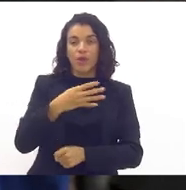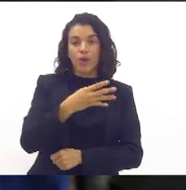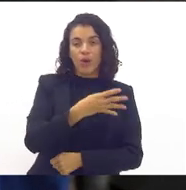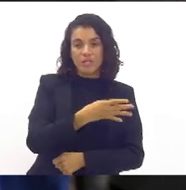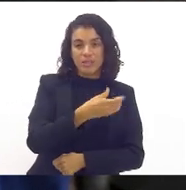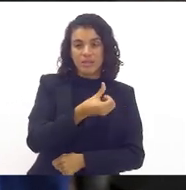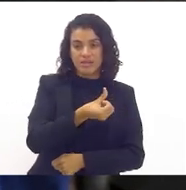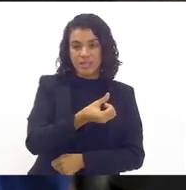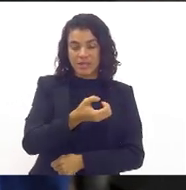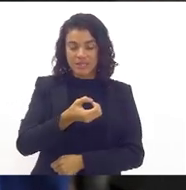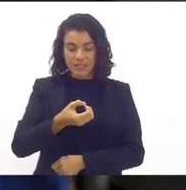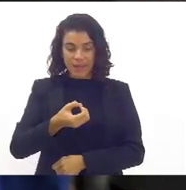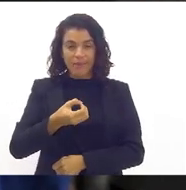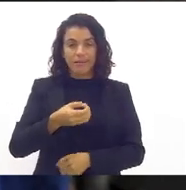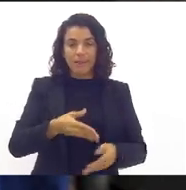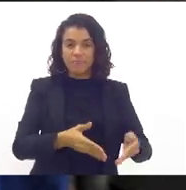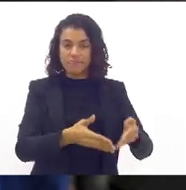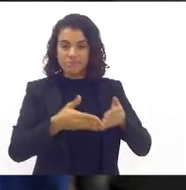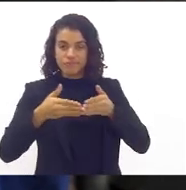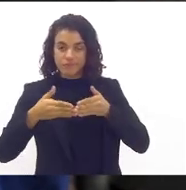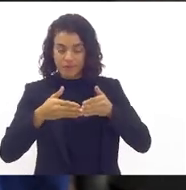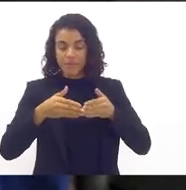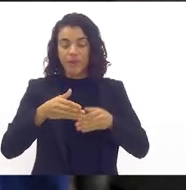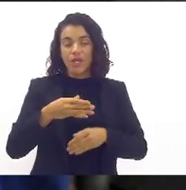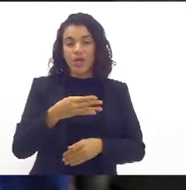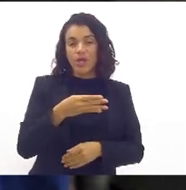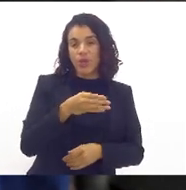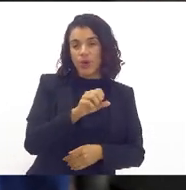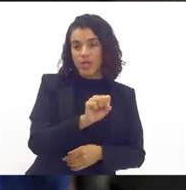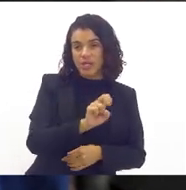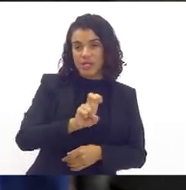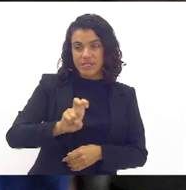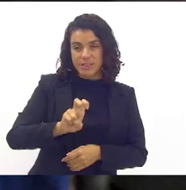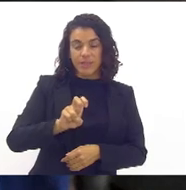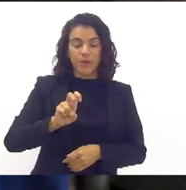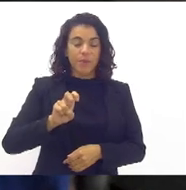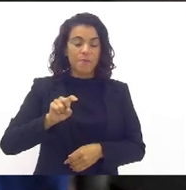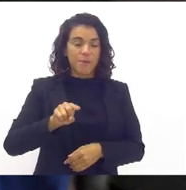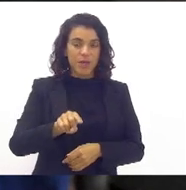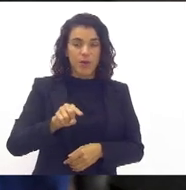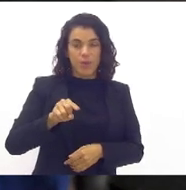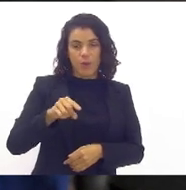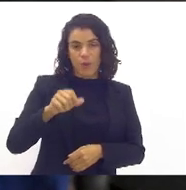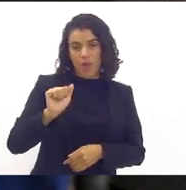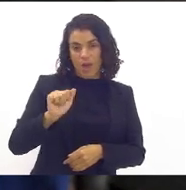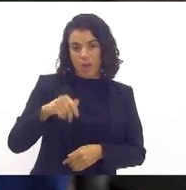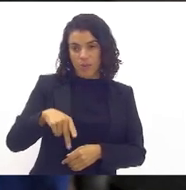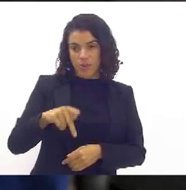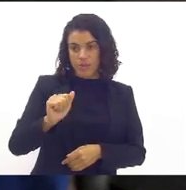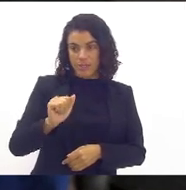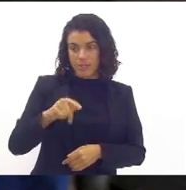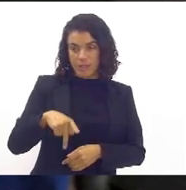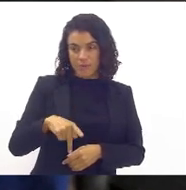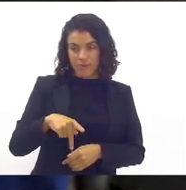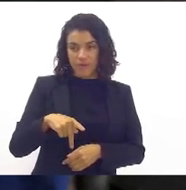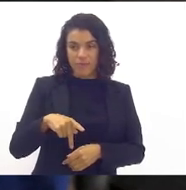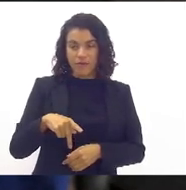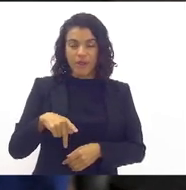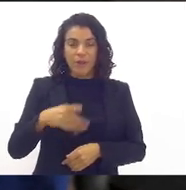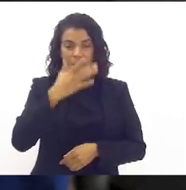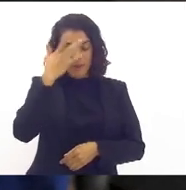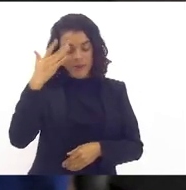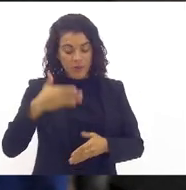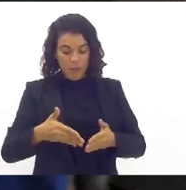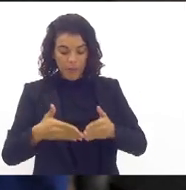mil inativos e 85 mil de pensionistas. Então, inativos e